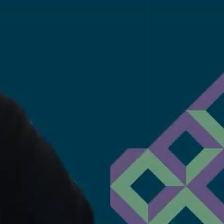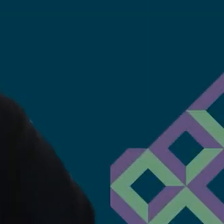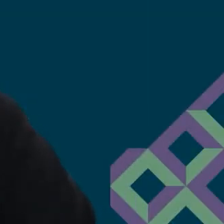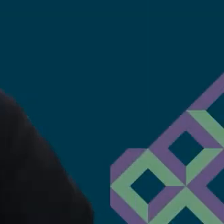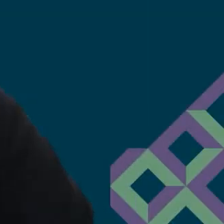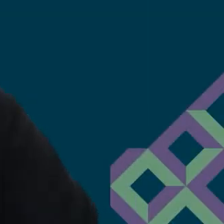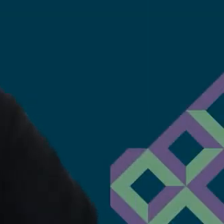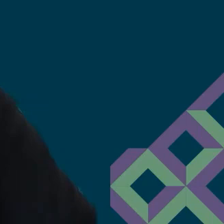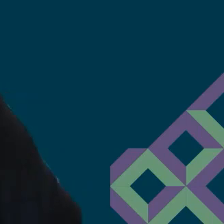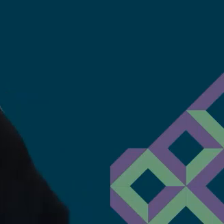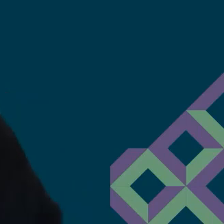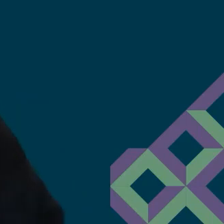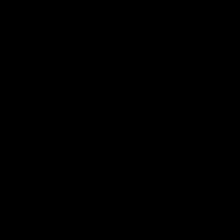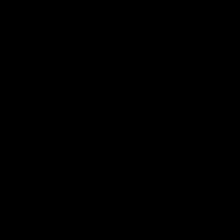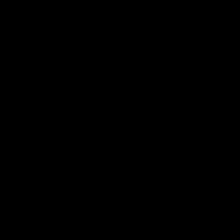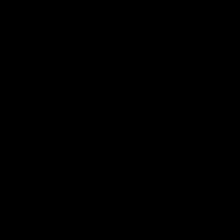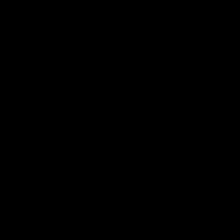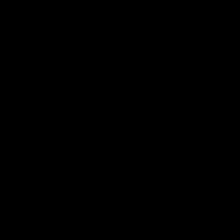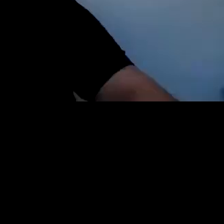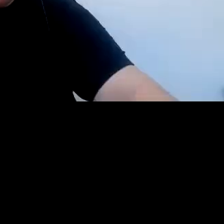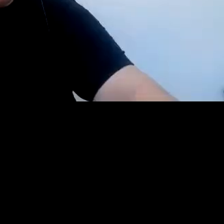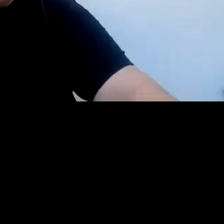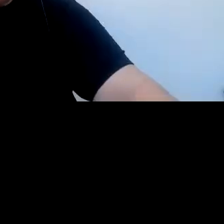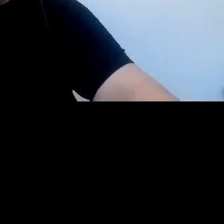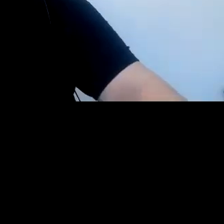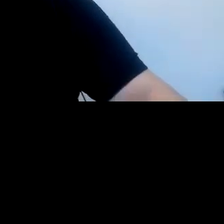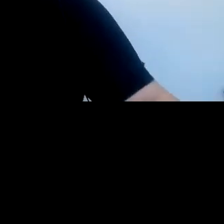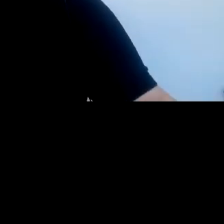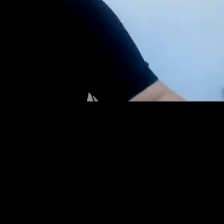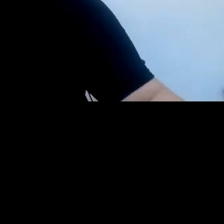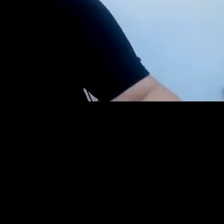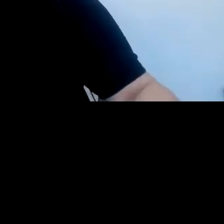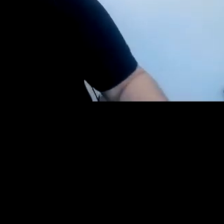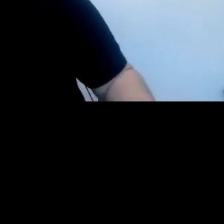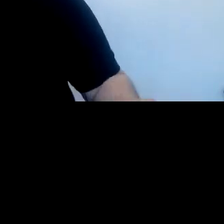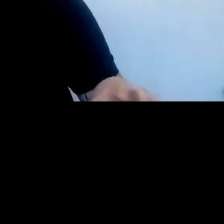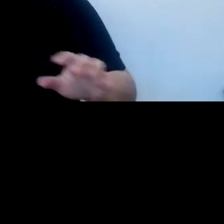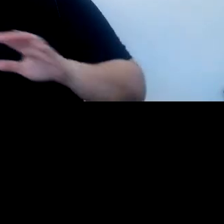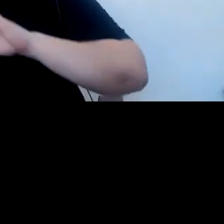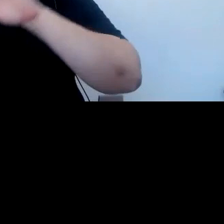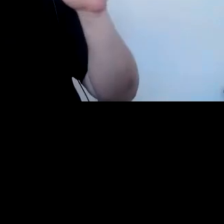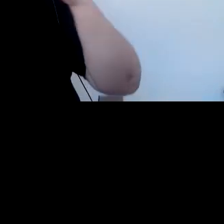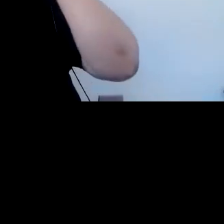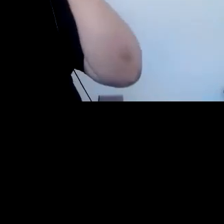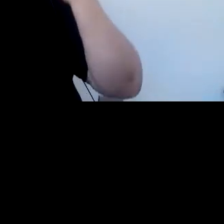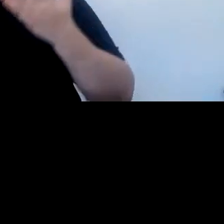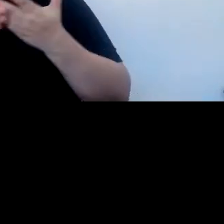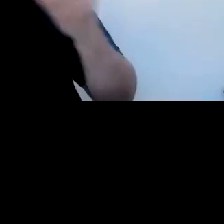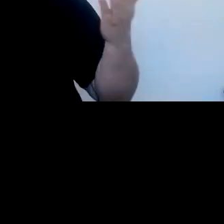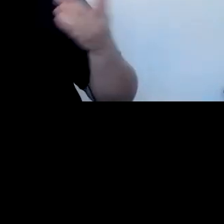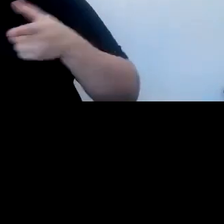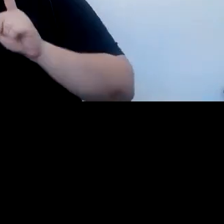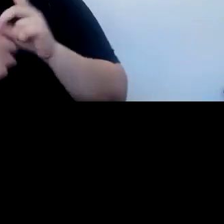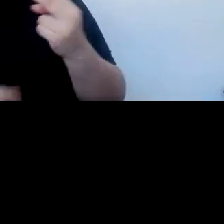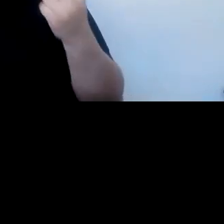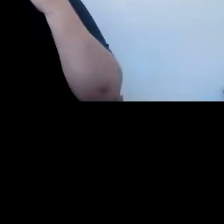Pessoal, muito bom dia, boas-vindas à Sala Passa com a gente. Para quem não me viu ali um pouquinho antes na